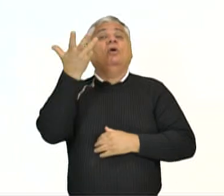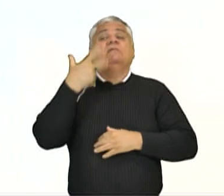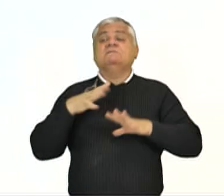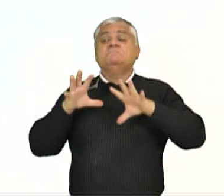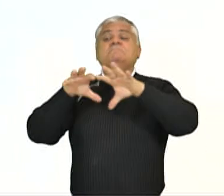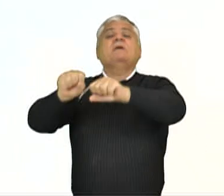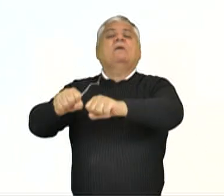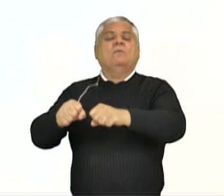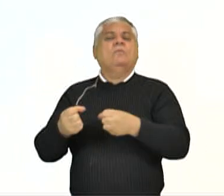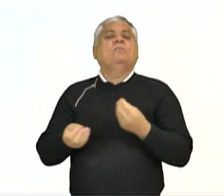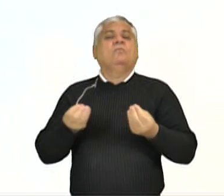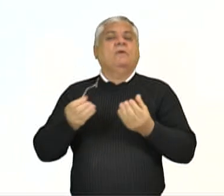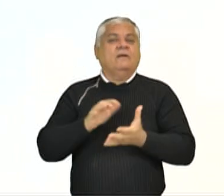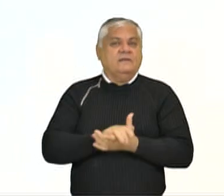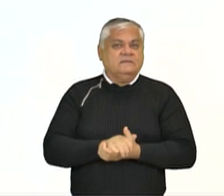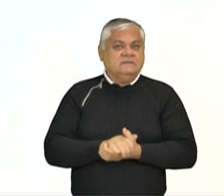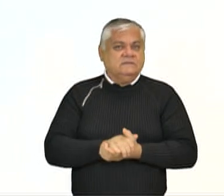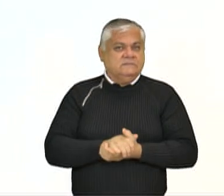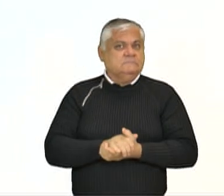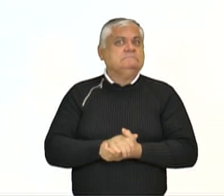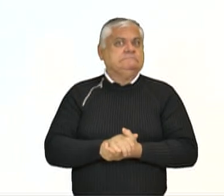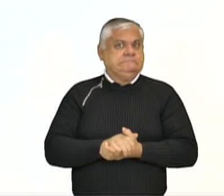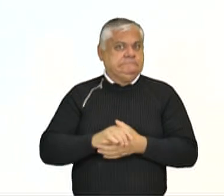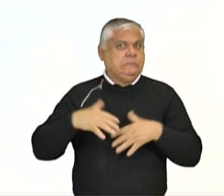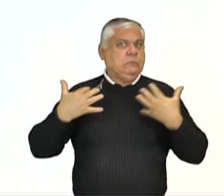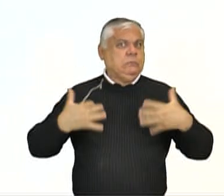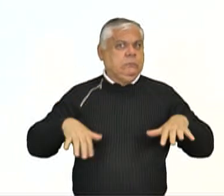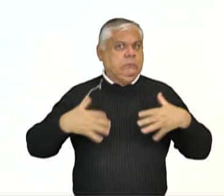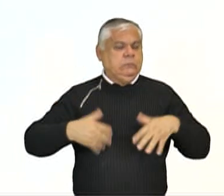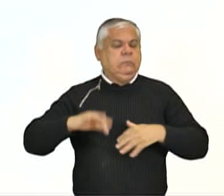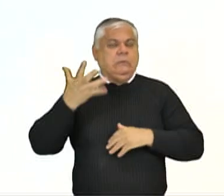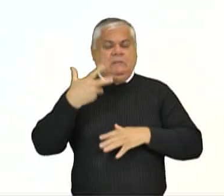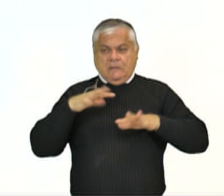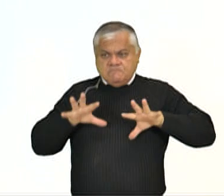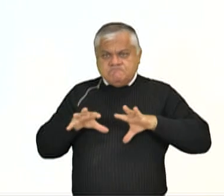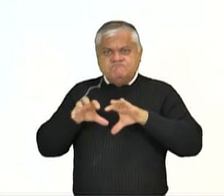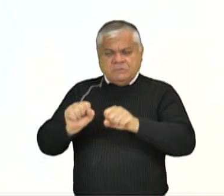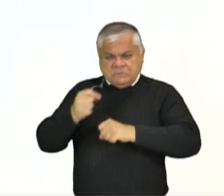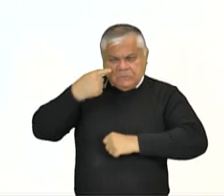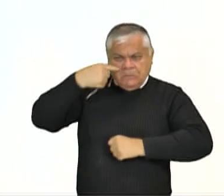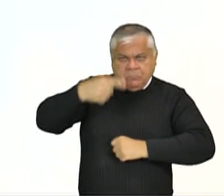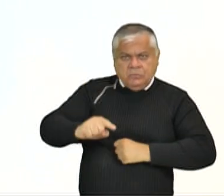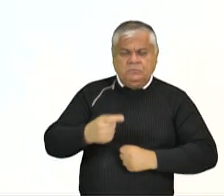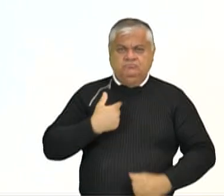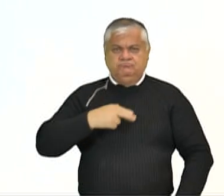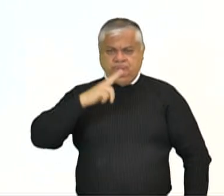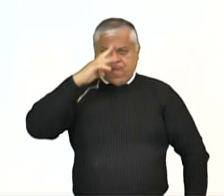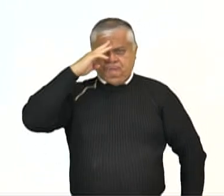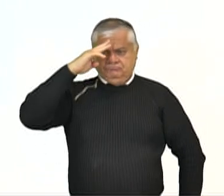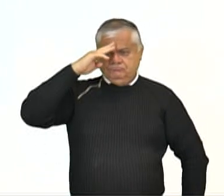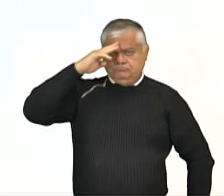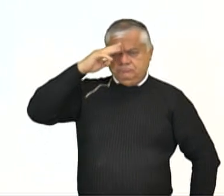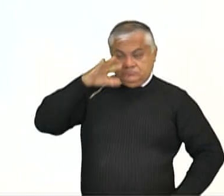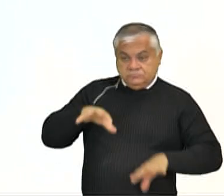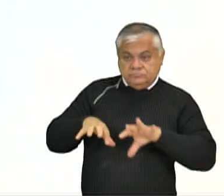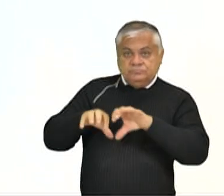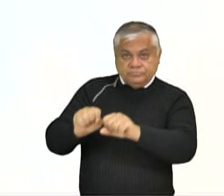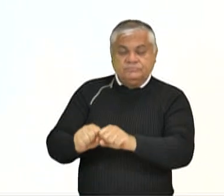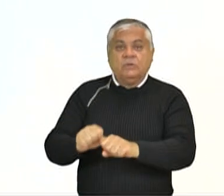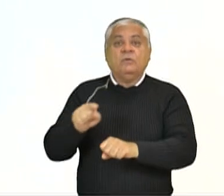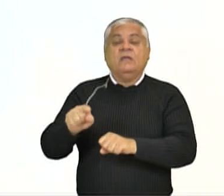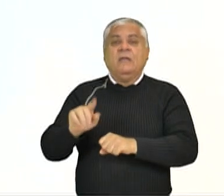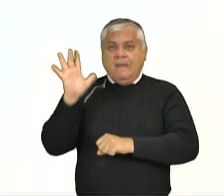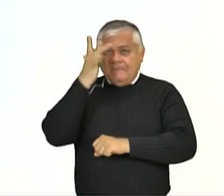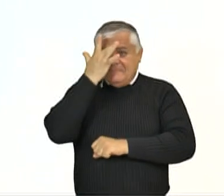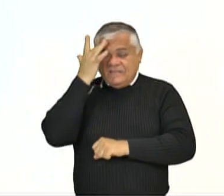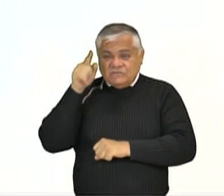eles fossem pegos? Olha o que pode acontecer então. Ao serem descobertos pelas autoridades, muitas dessas